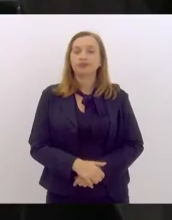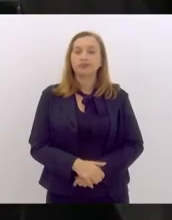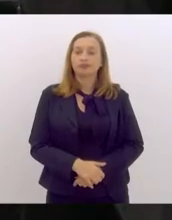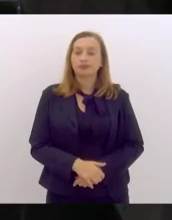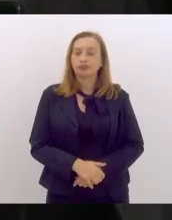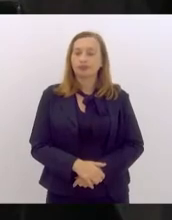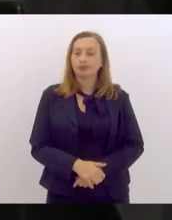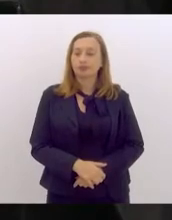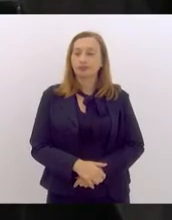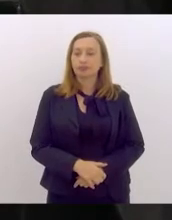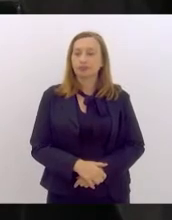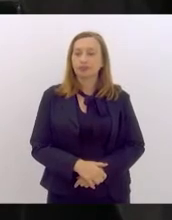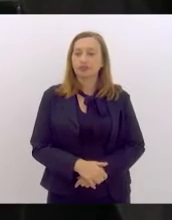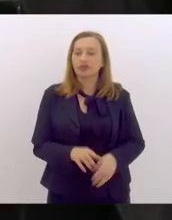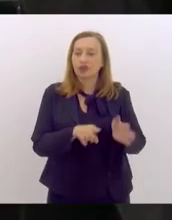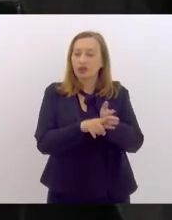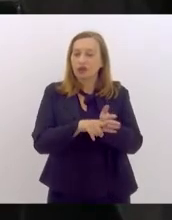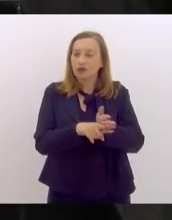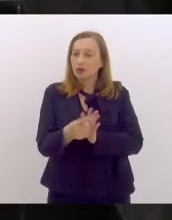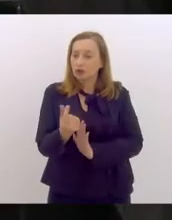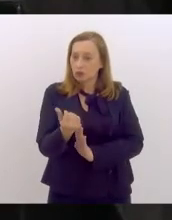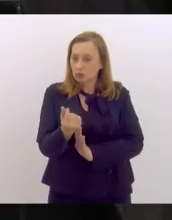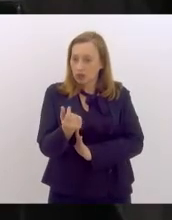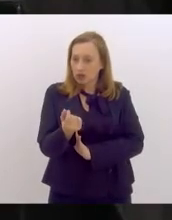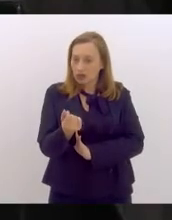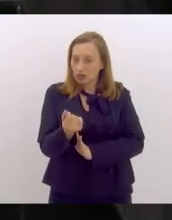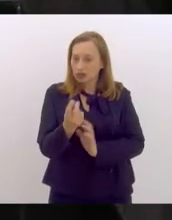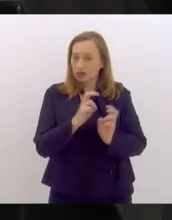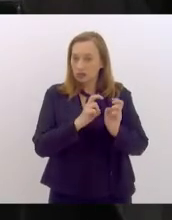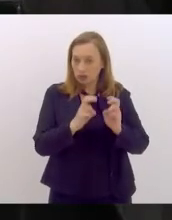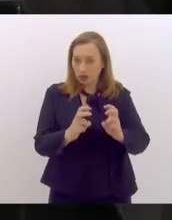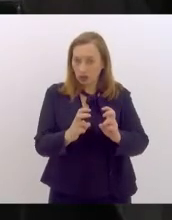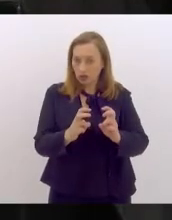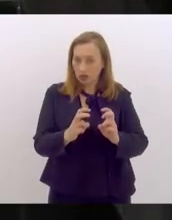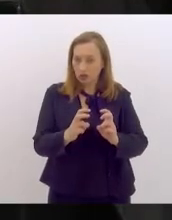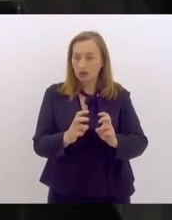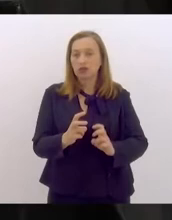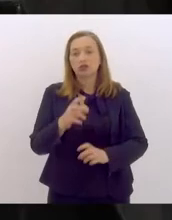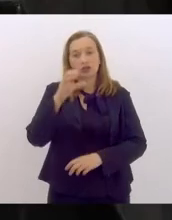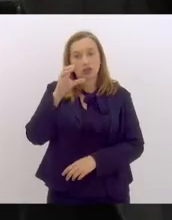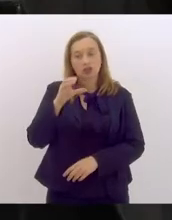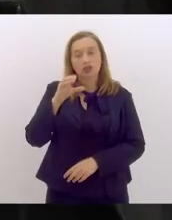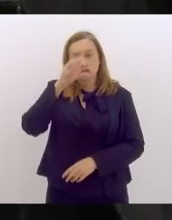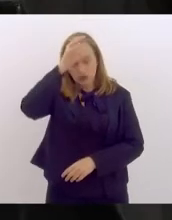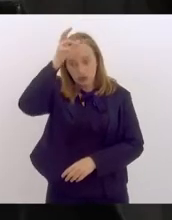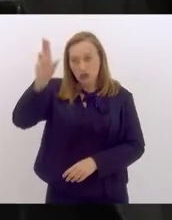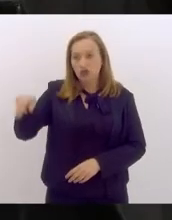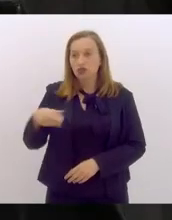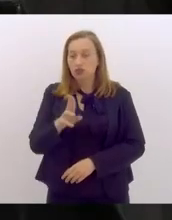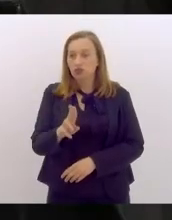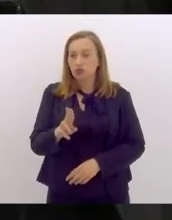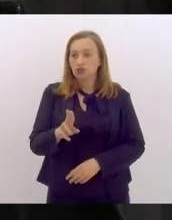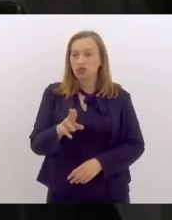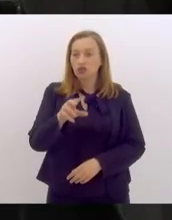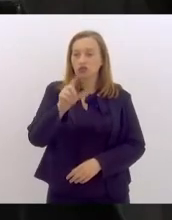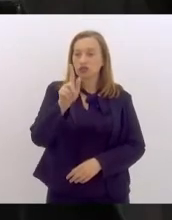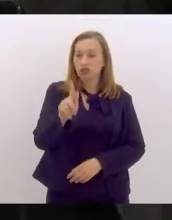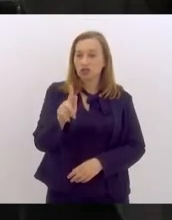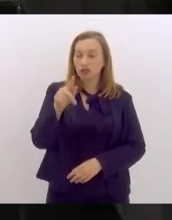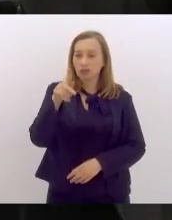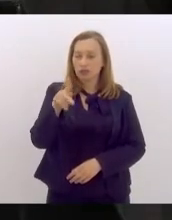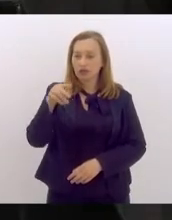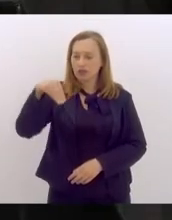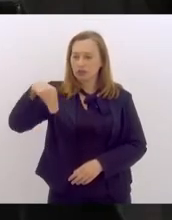para revisão tarifária do preço da passagem do trem tia Ju é o IGPM hora